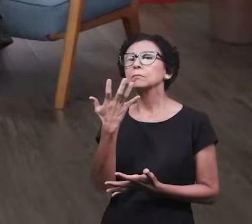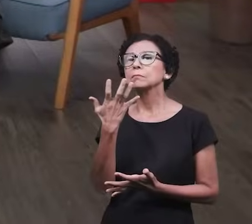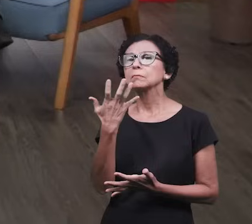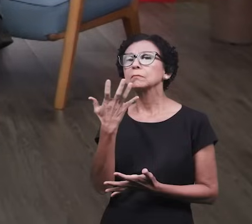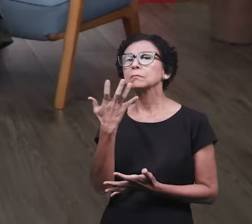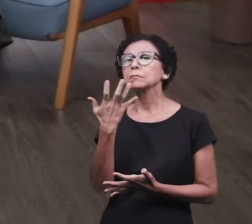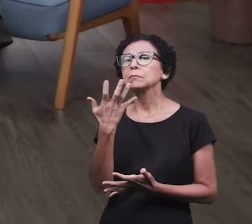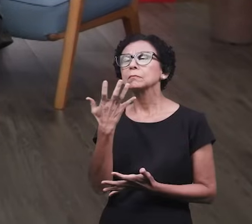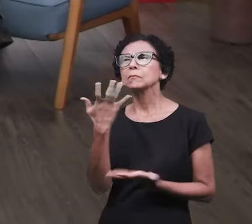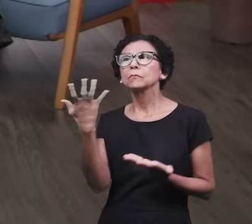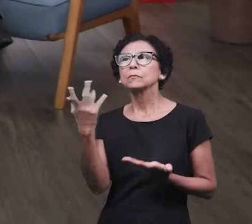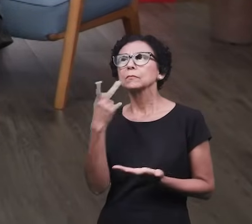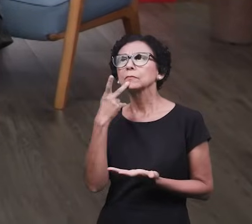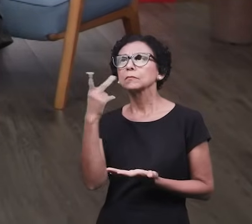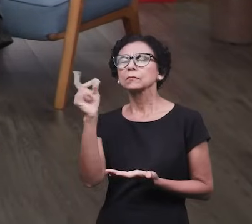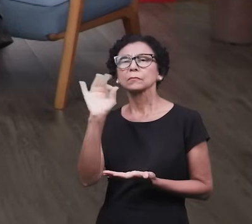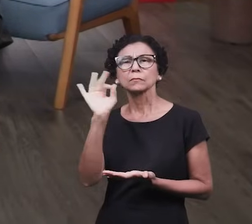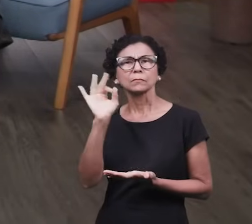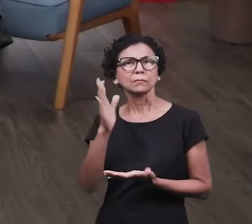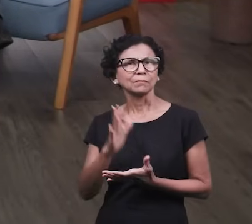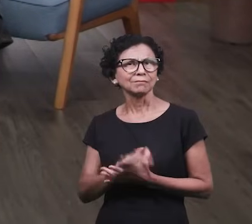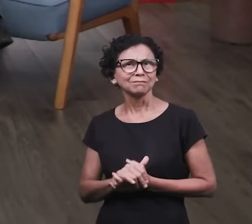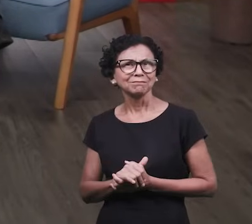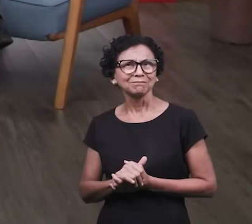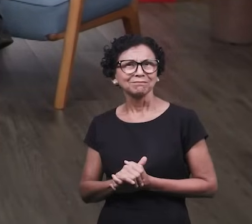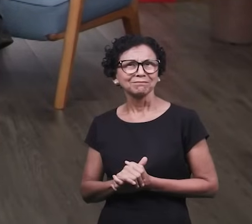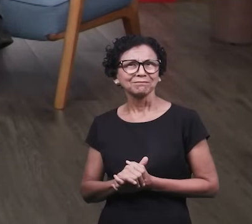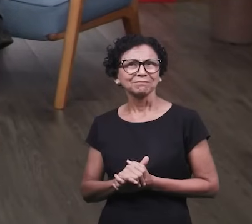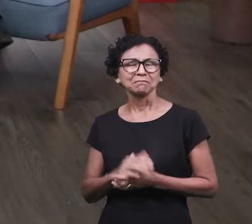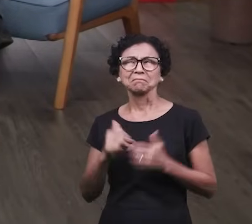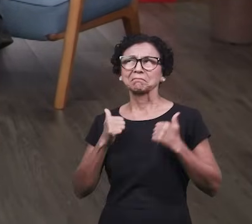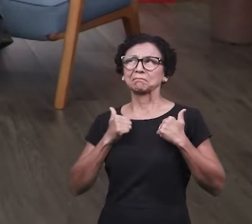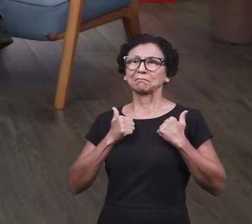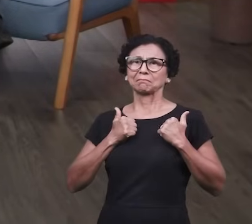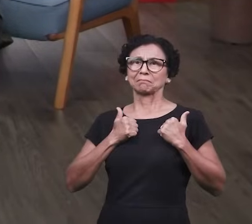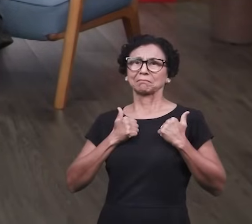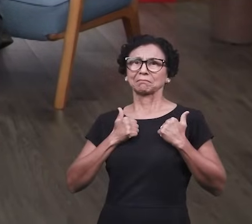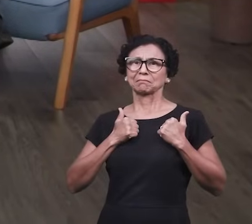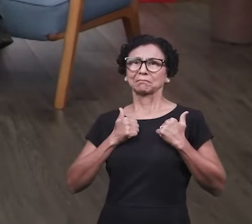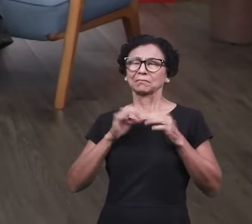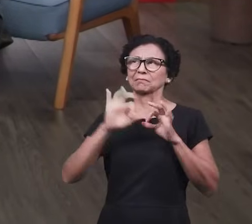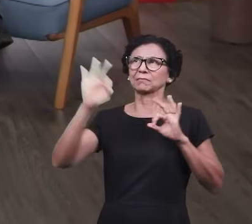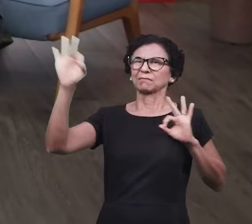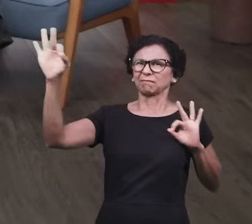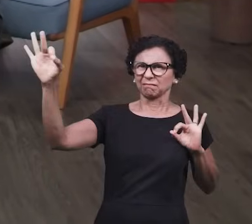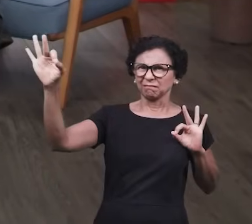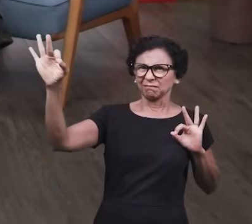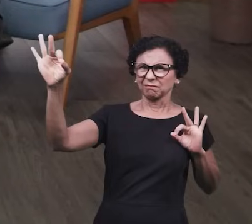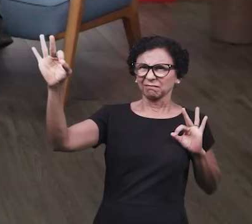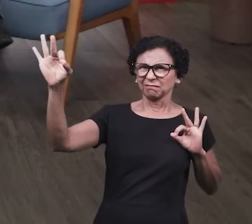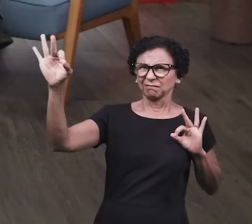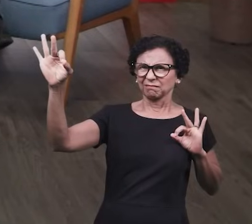Ele não pode falar? Ele não quer se manifestar? Ele é um Deus distante?